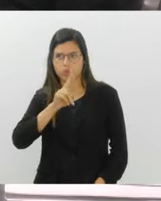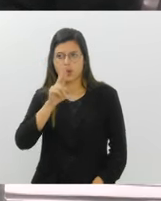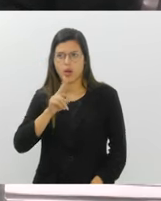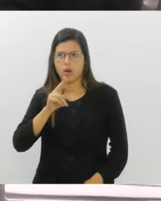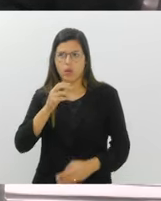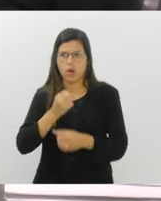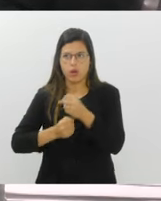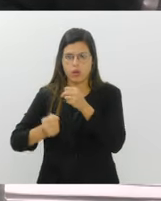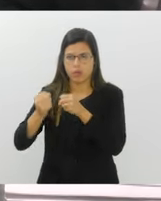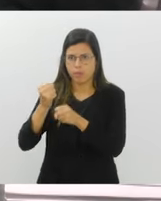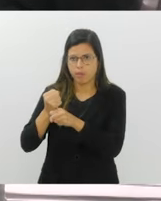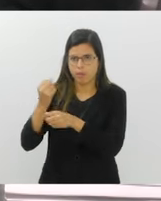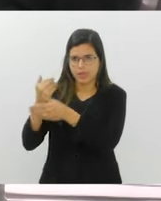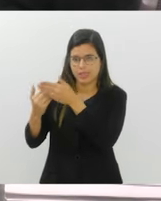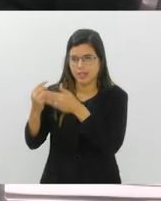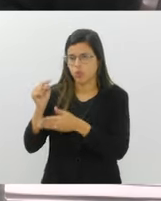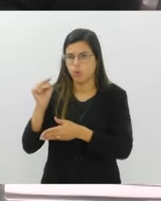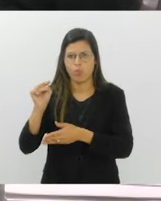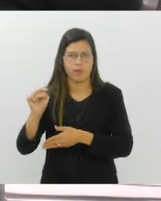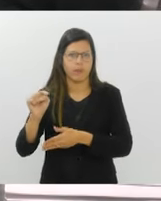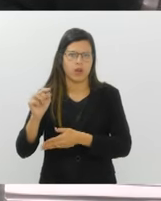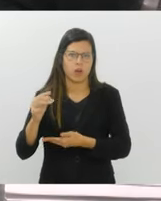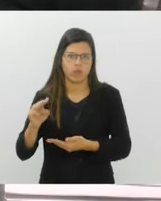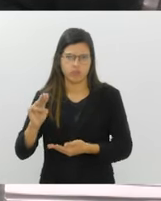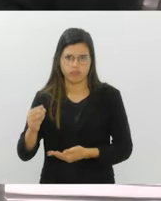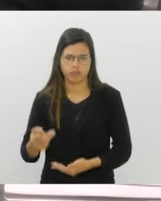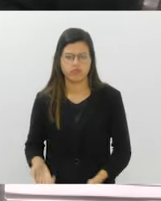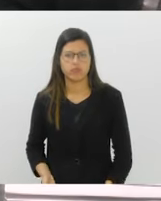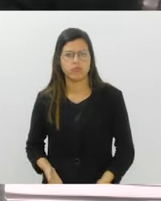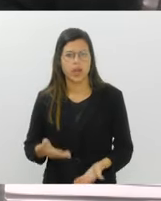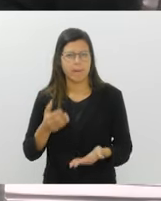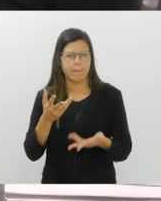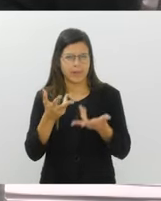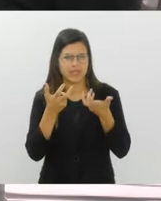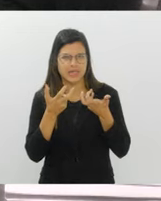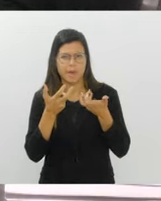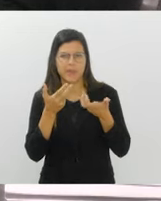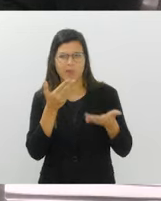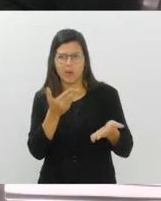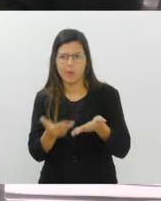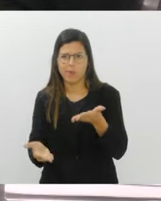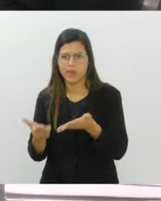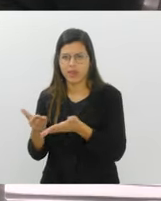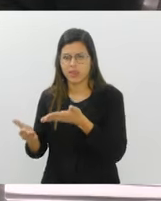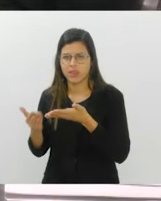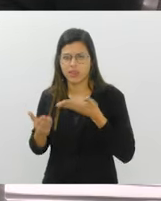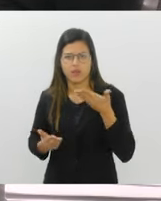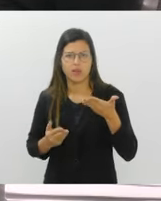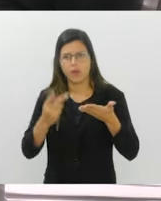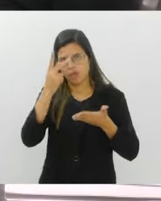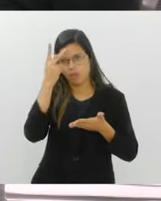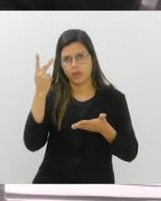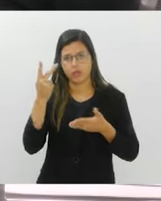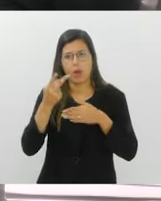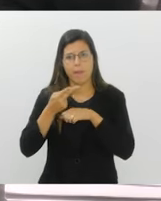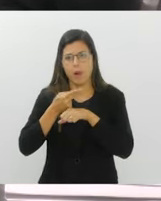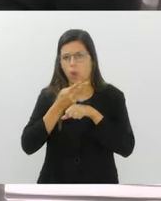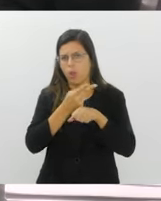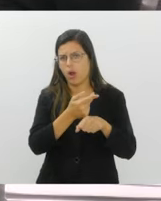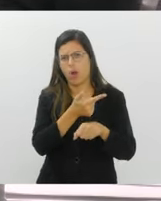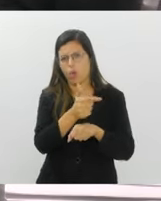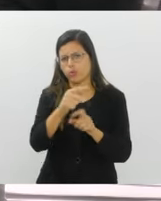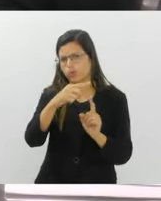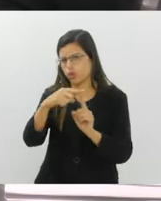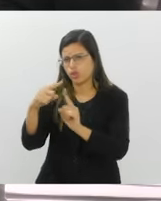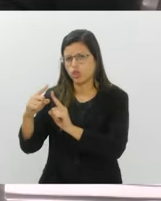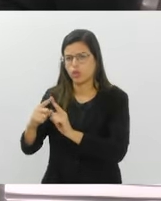milhão. Então veja o quanto que se perdeu, né, e o quanto que muita gente teve que procurar outras formas de se transportar,